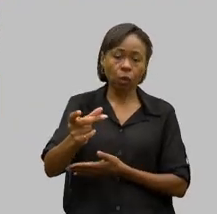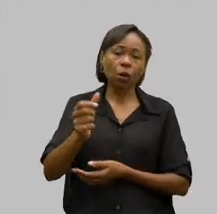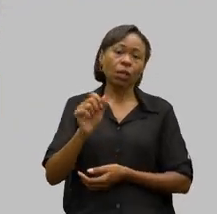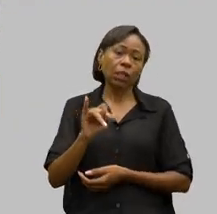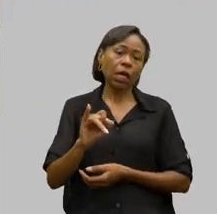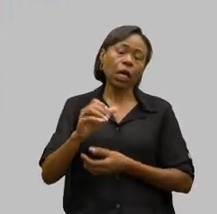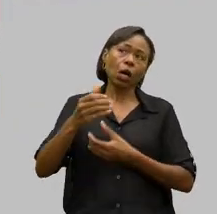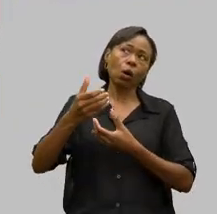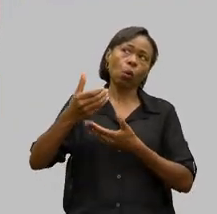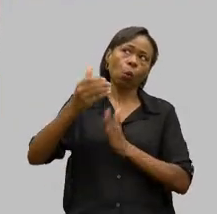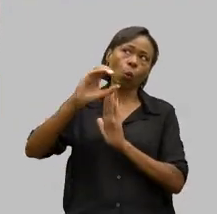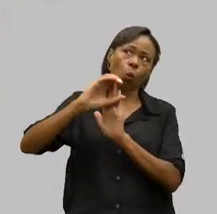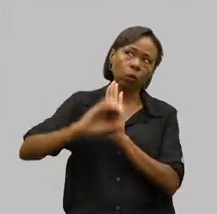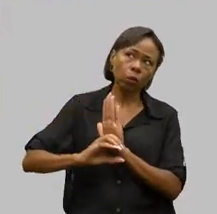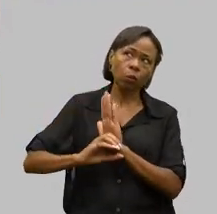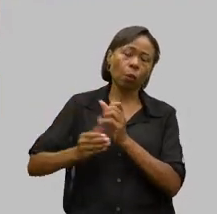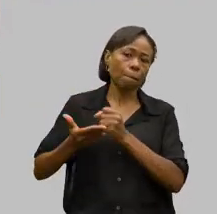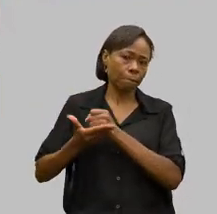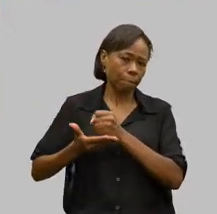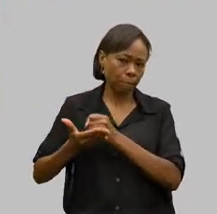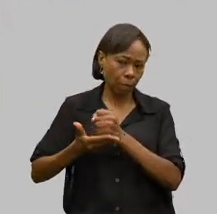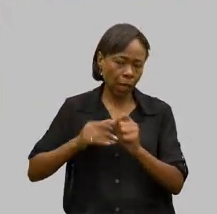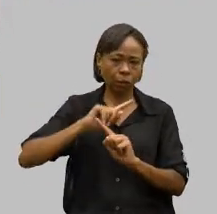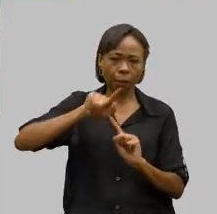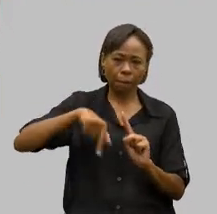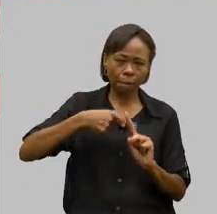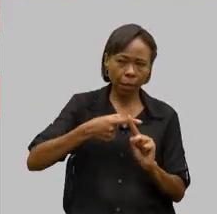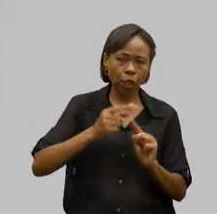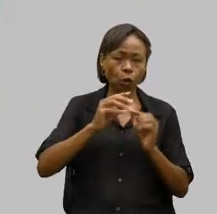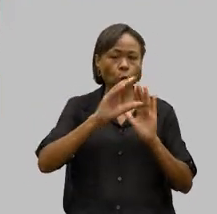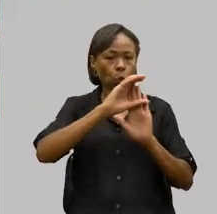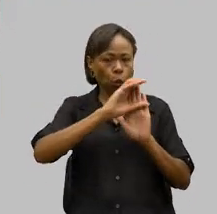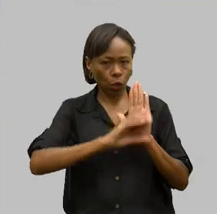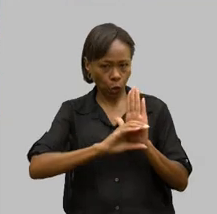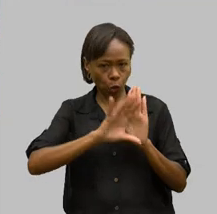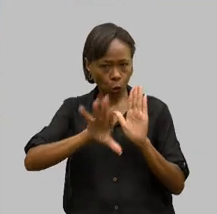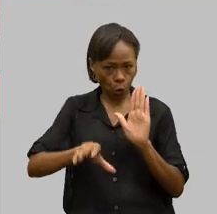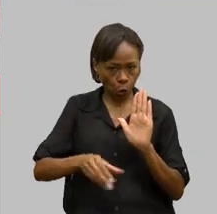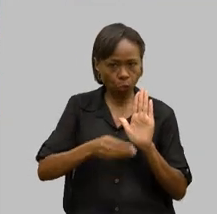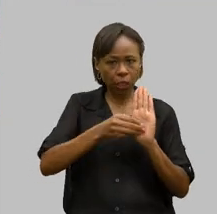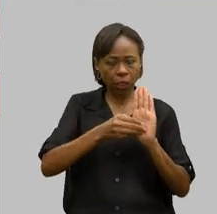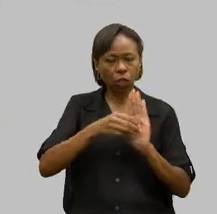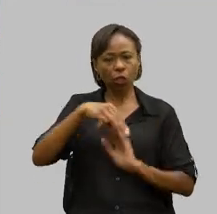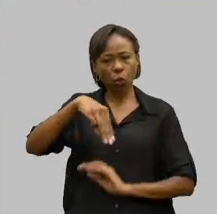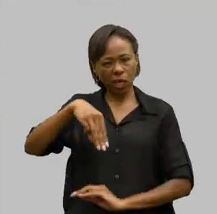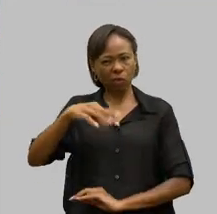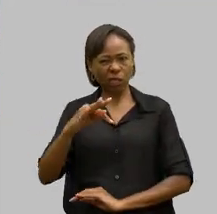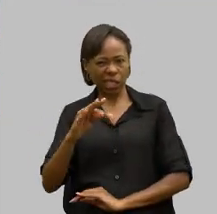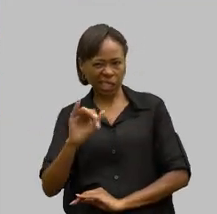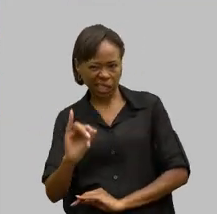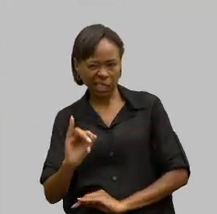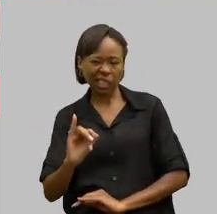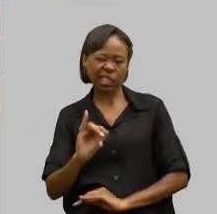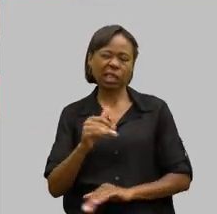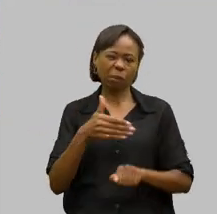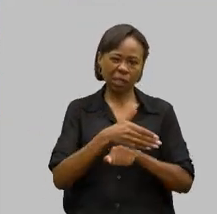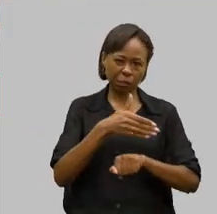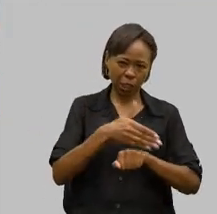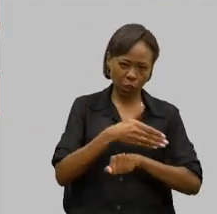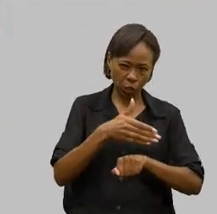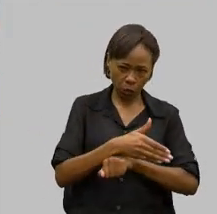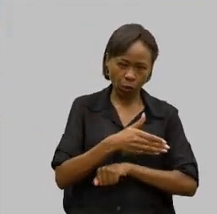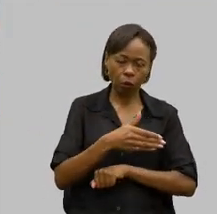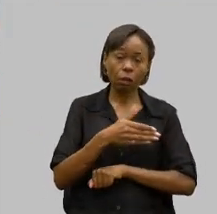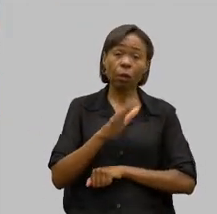básico e também do currículo complementar, que fazem parte ali do MTI, com as espações. Então, o que a gente